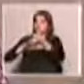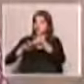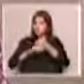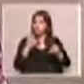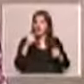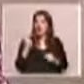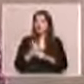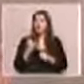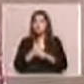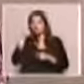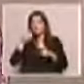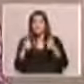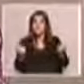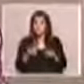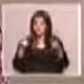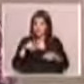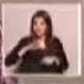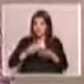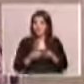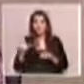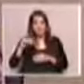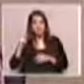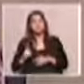trabalham também para promover este e outros queijos. É o